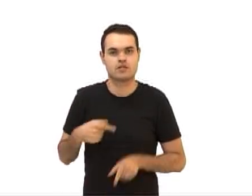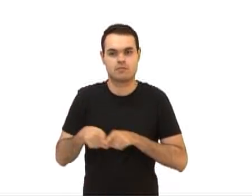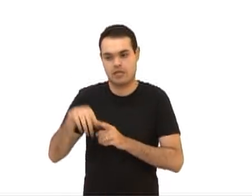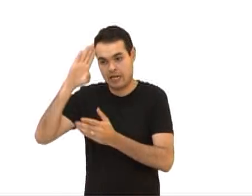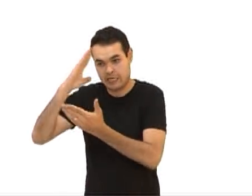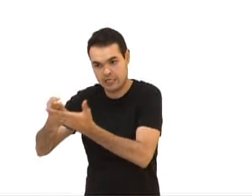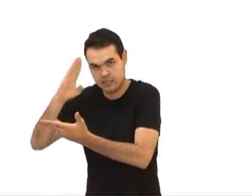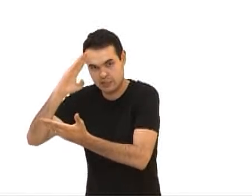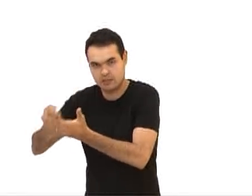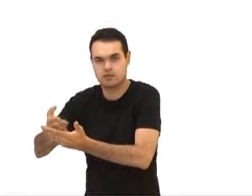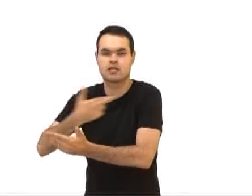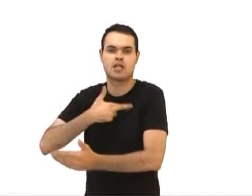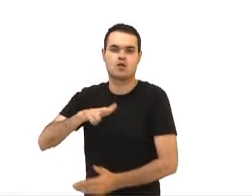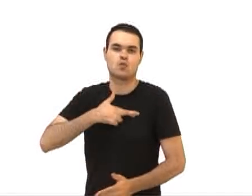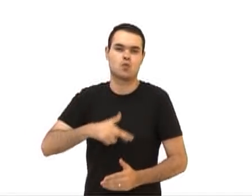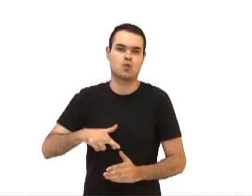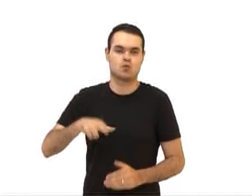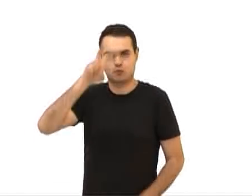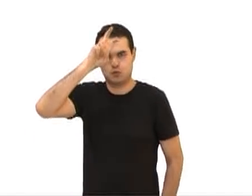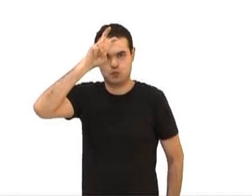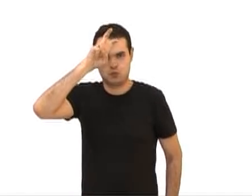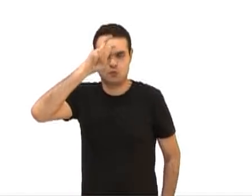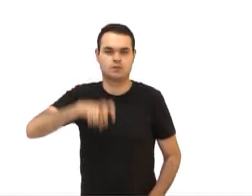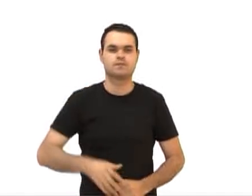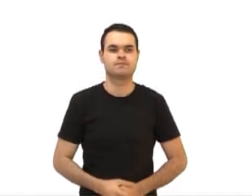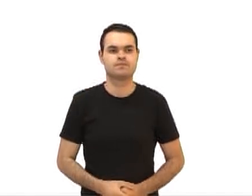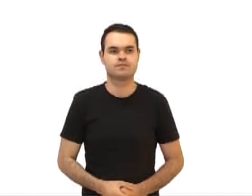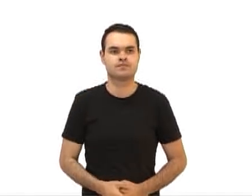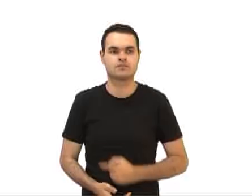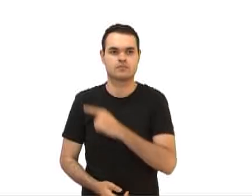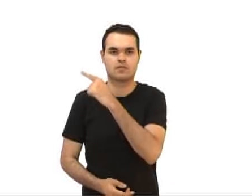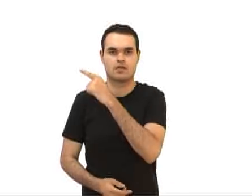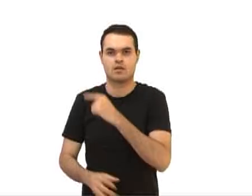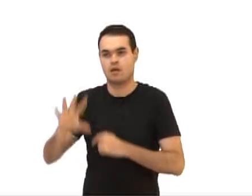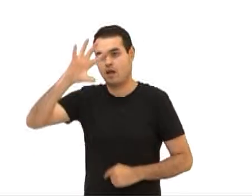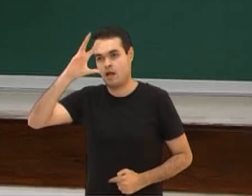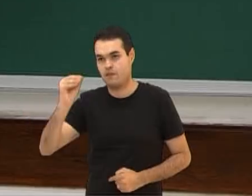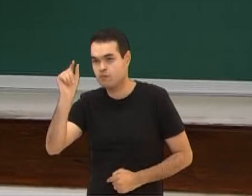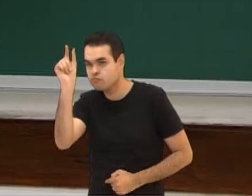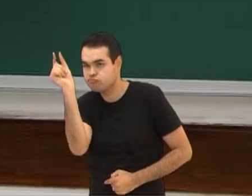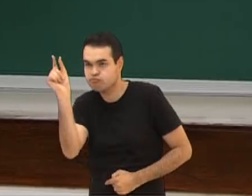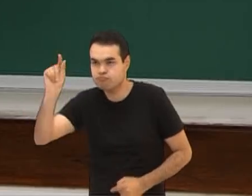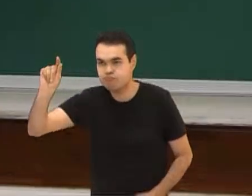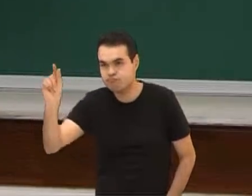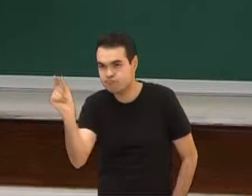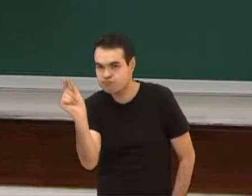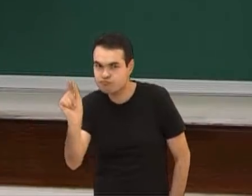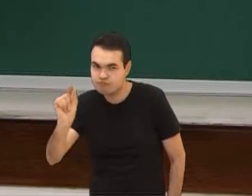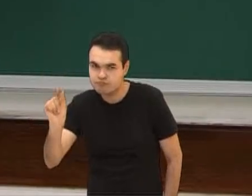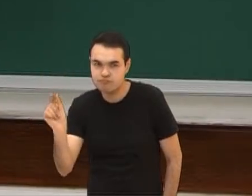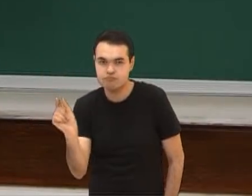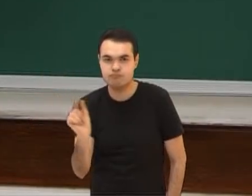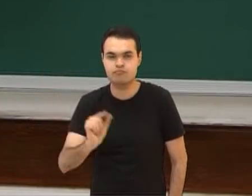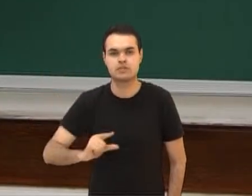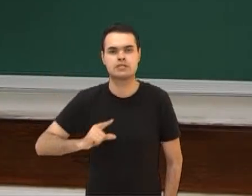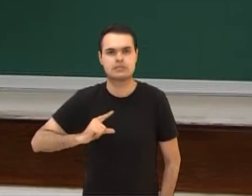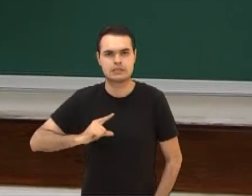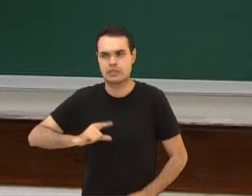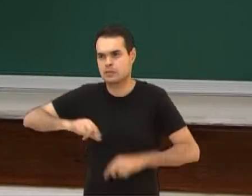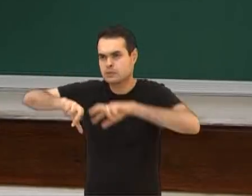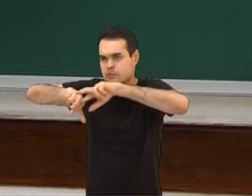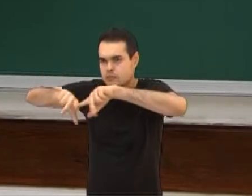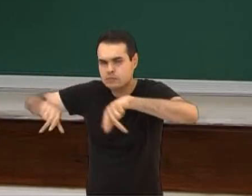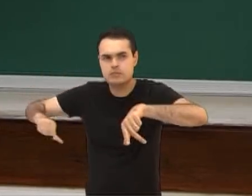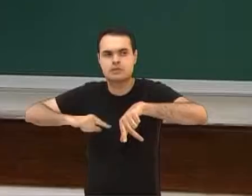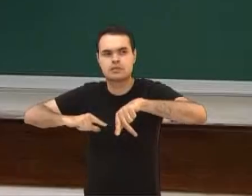crenças egípcias. Então aqui, ó, o Nilo, ó, cortando, aí você tem, né, os templos de Ramsés, o templo